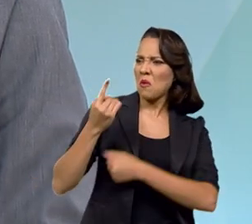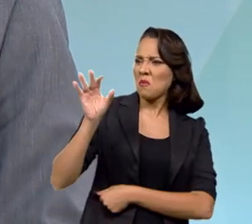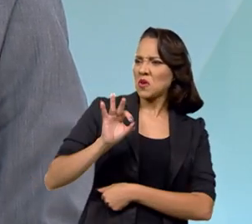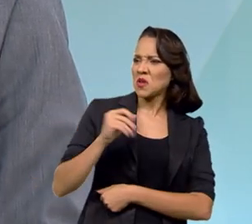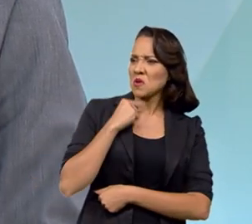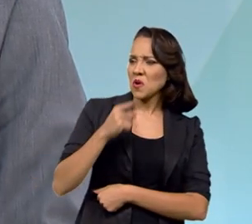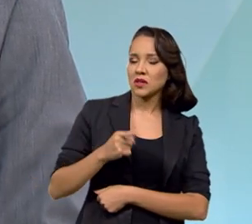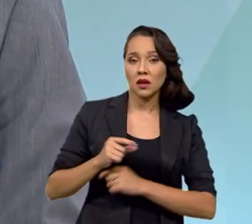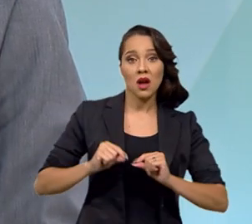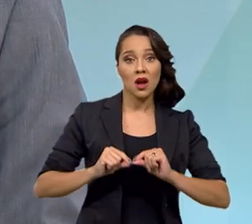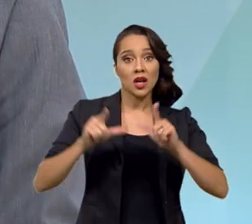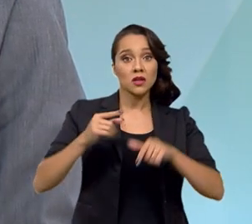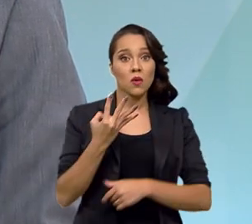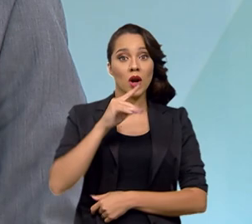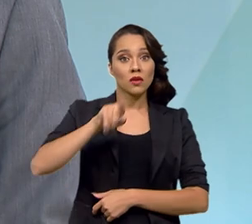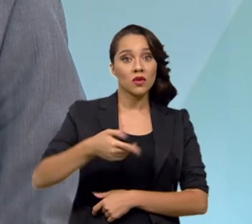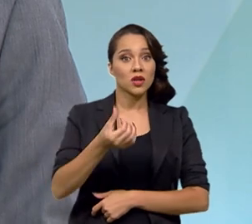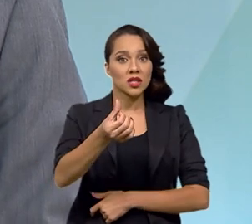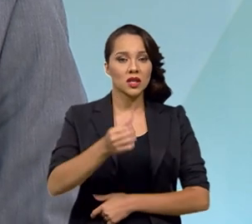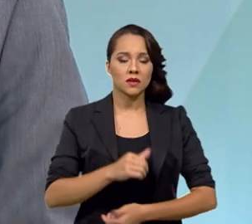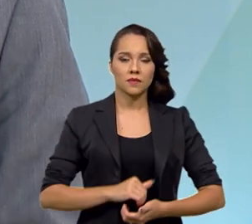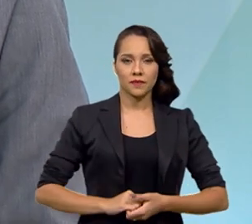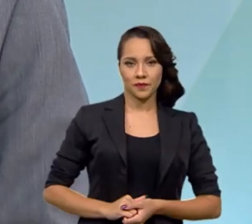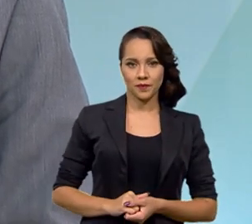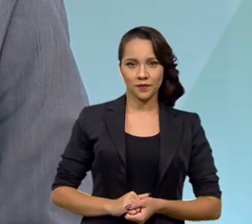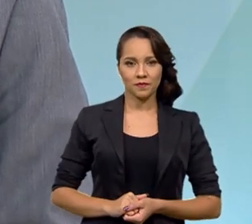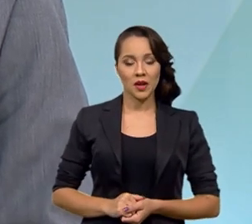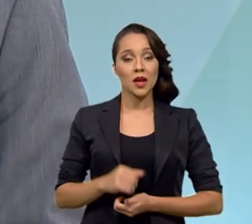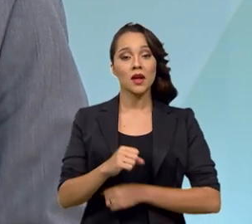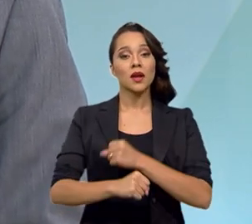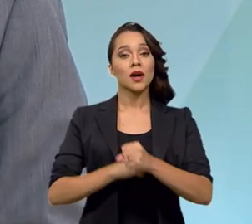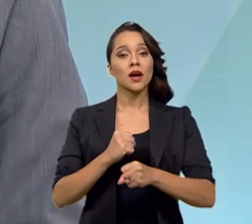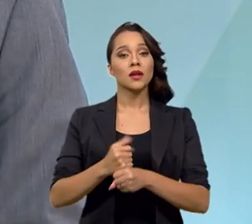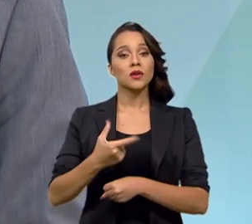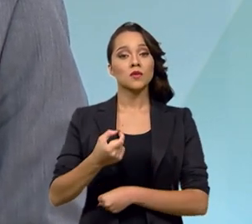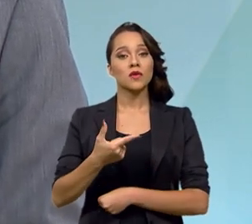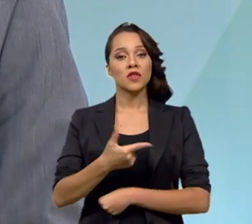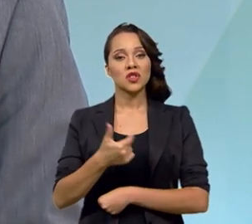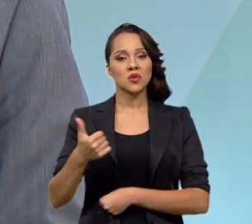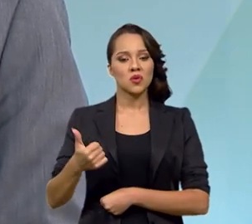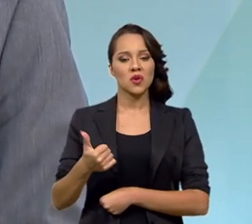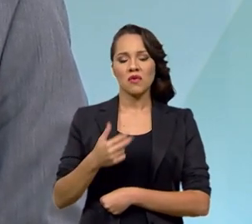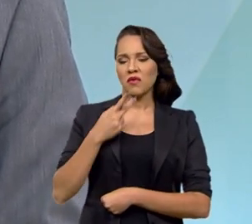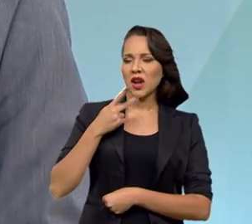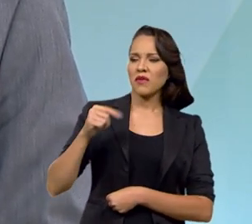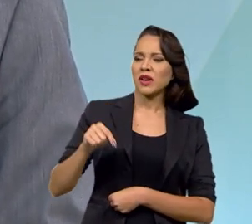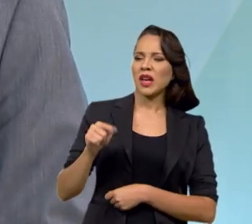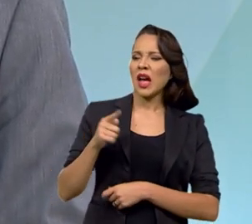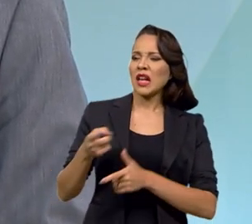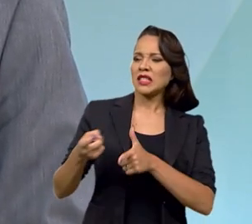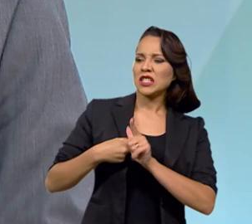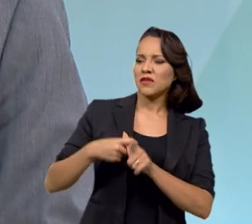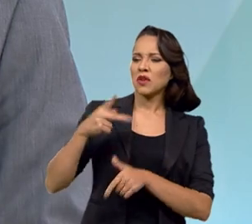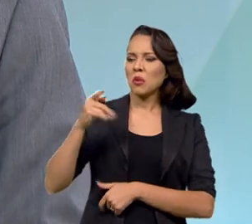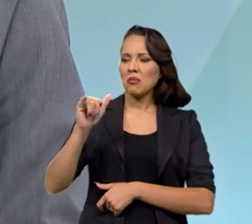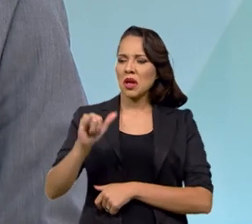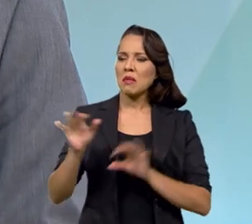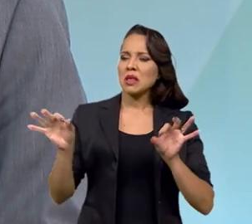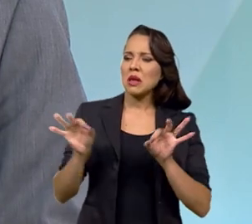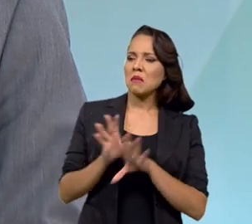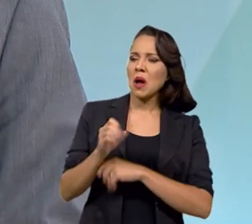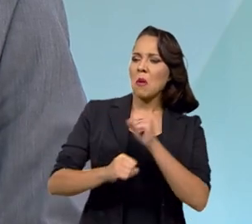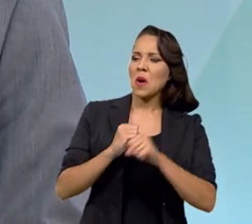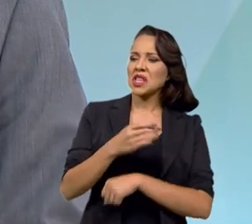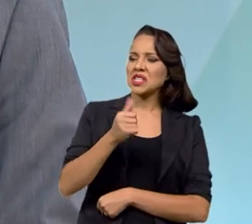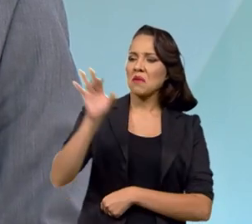nenhum por cento cresceu 4,6 e em 2021 de Zinho que a relação dívida-pib a terminar o